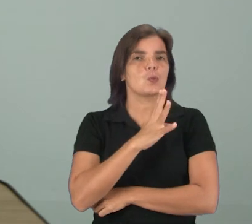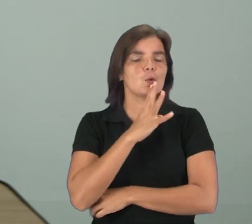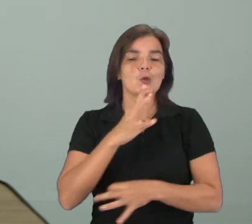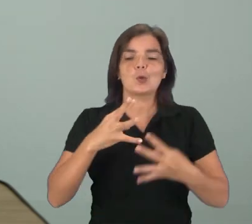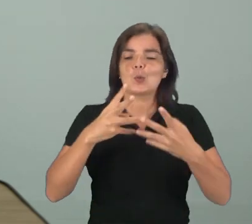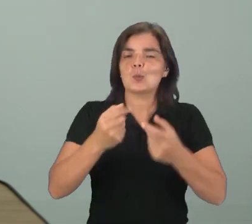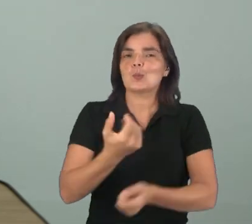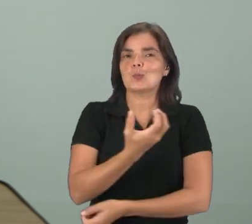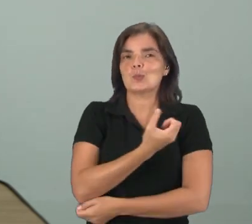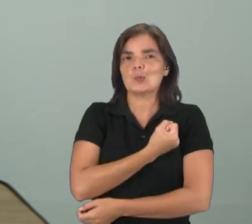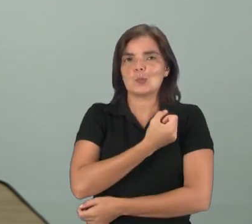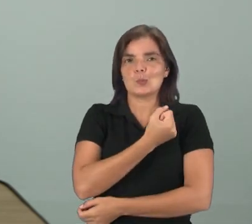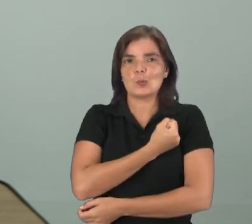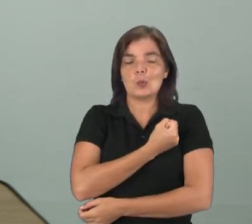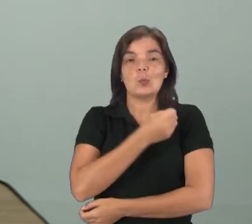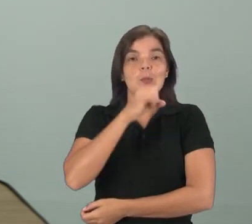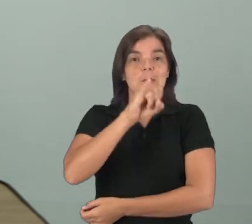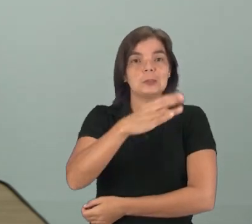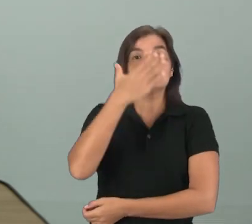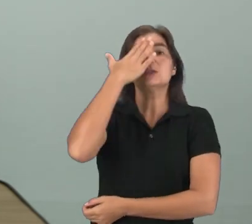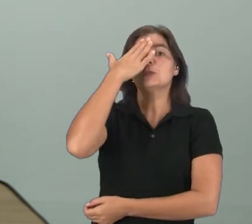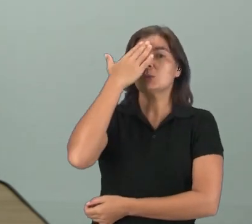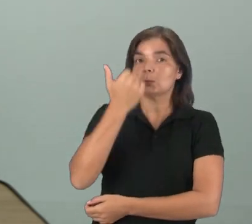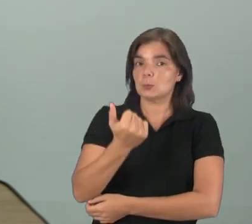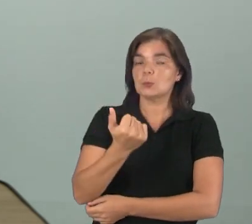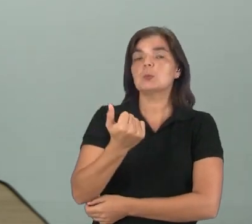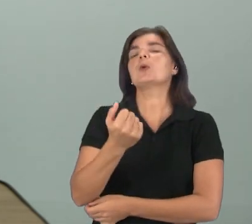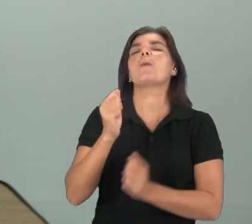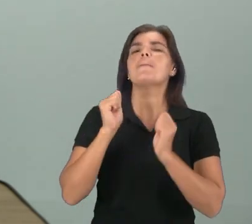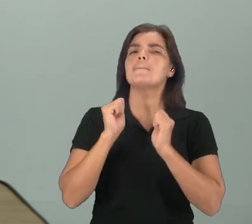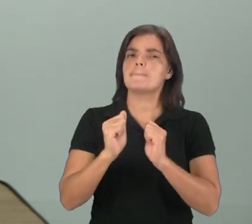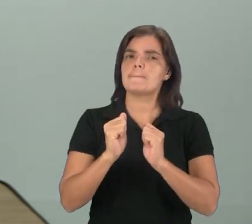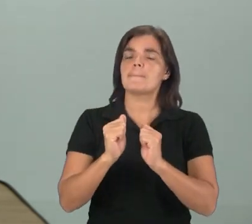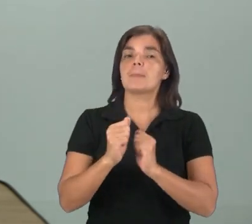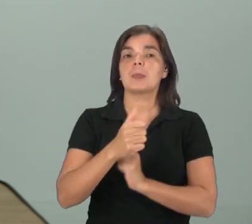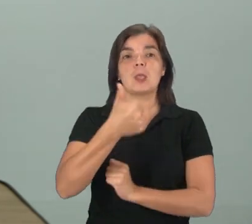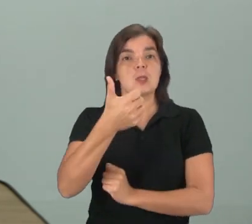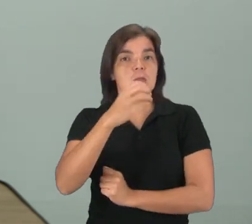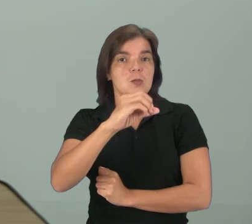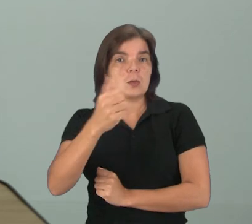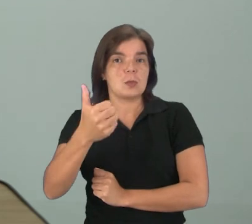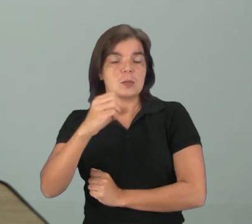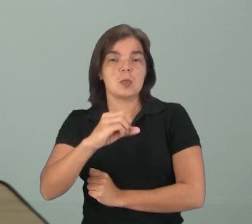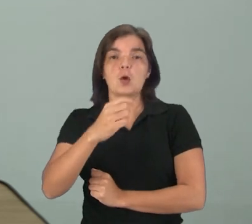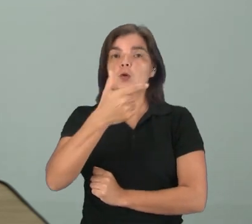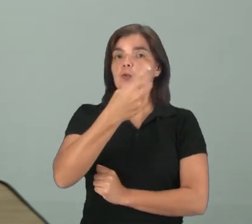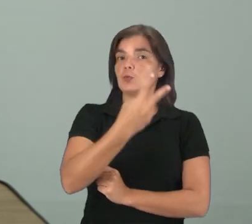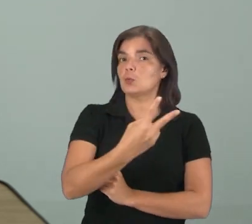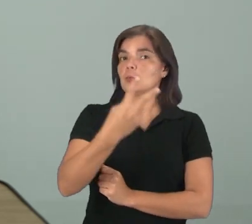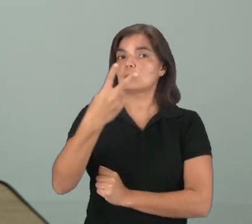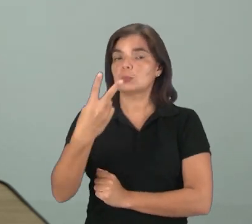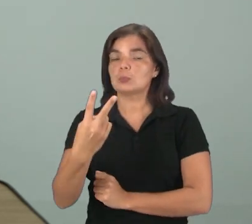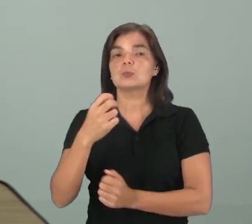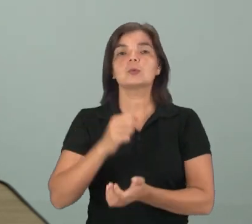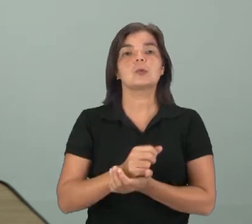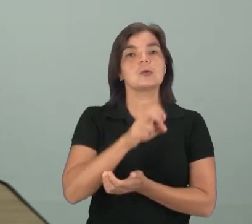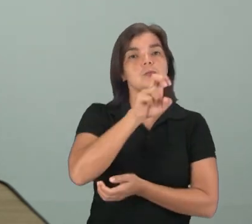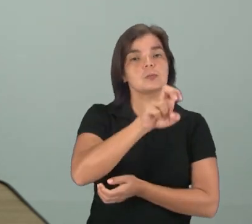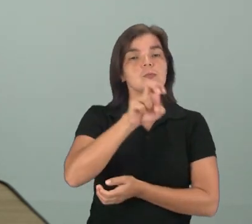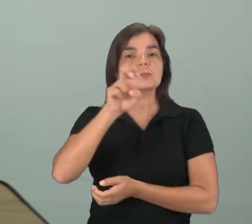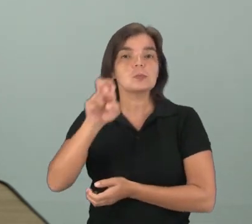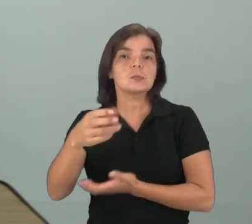conhecer todos os números. Se nós soubermos, né, se a gente pode contar de 10 em 10, de 2 em 2, de 5